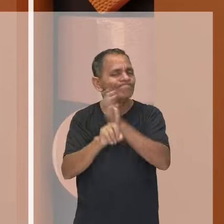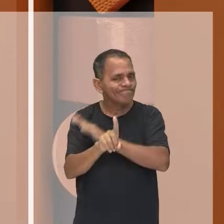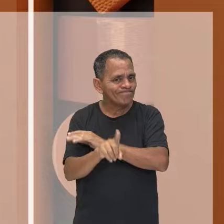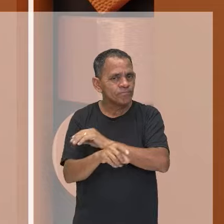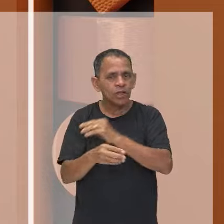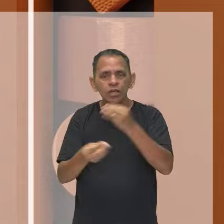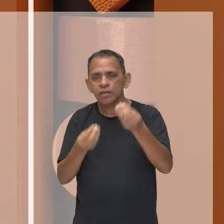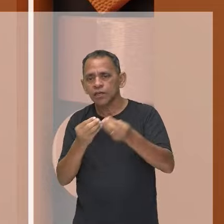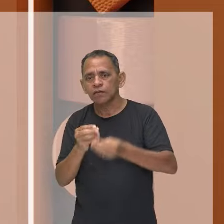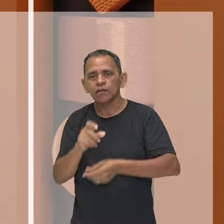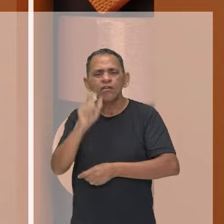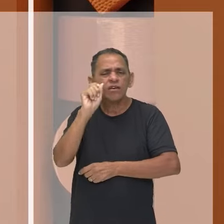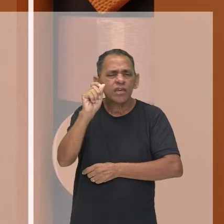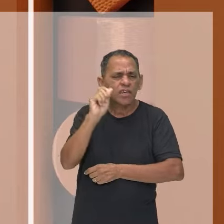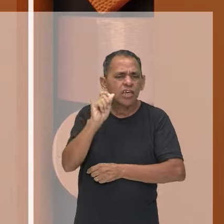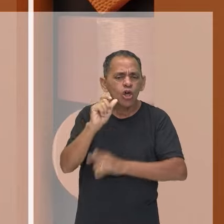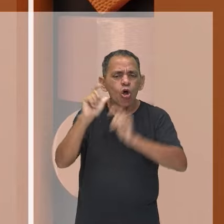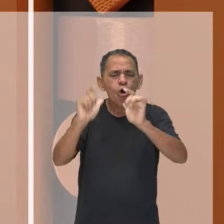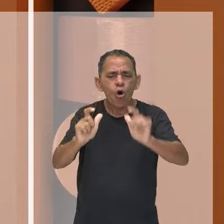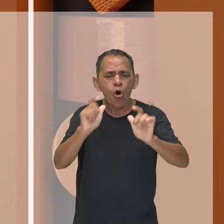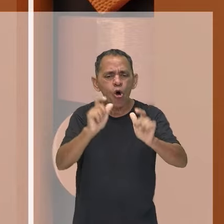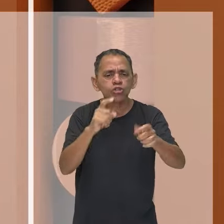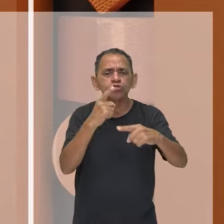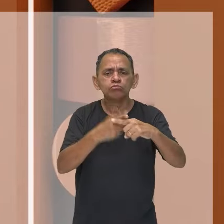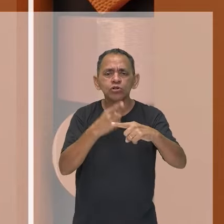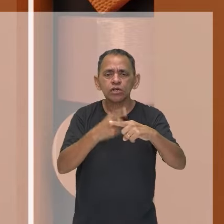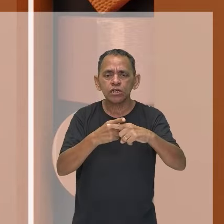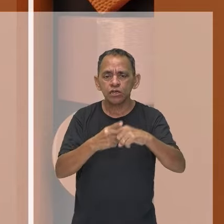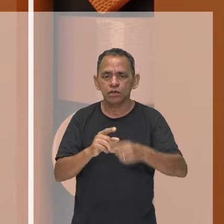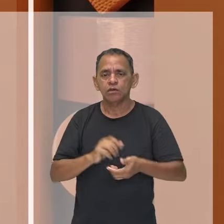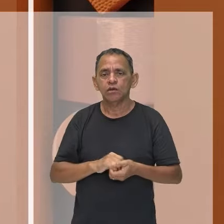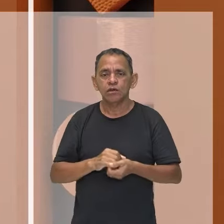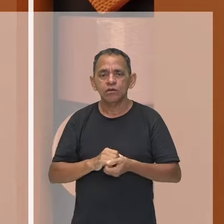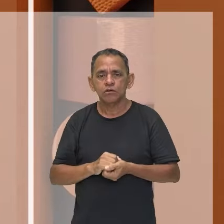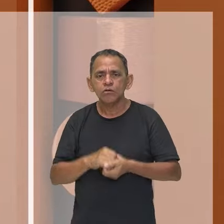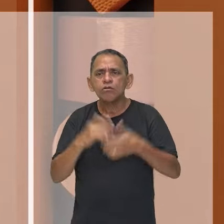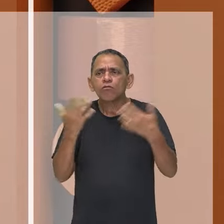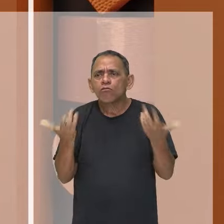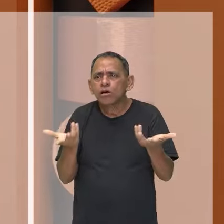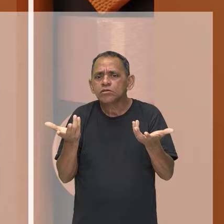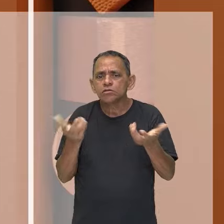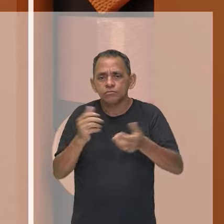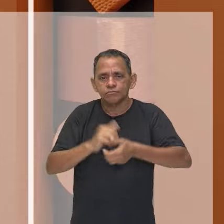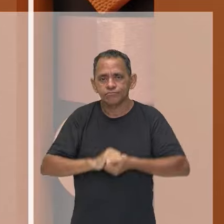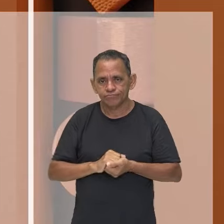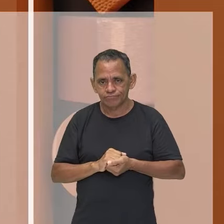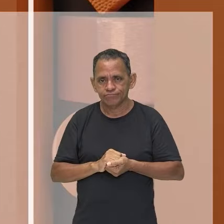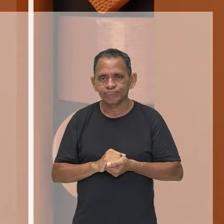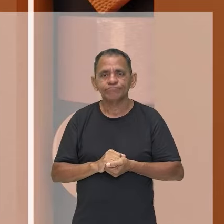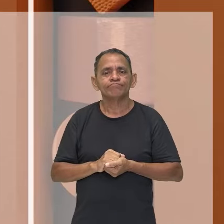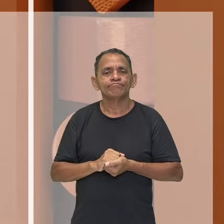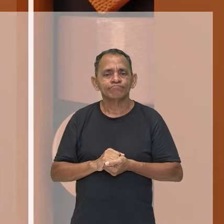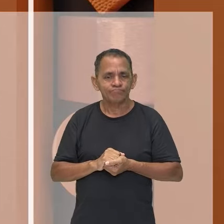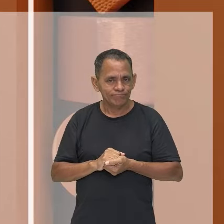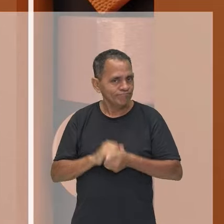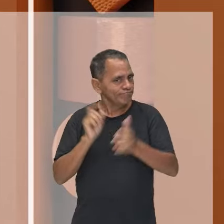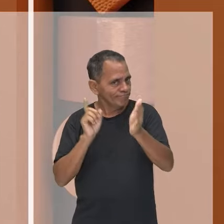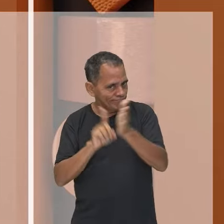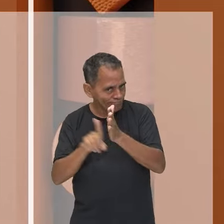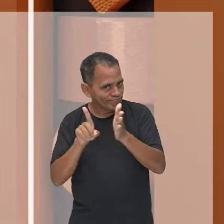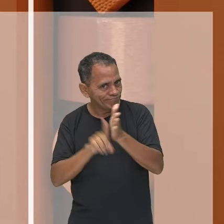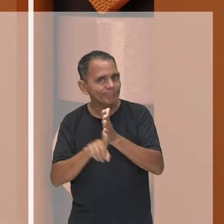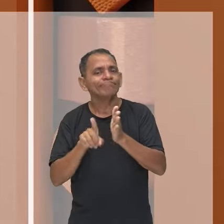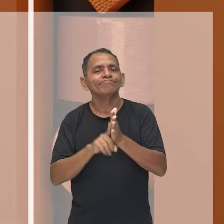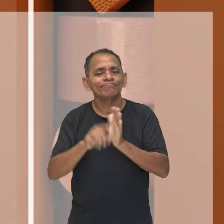Onde? Por quê? Quando? Então é essa a ideia da filosofia. O conhecimento filosófico ele questiona,